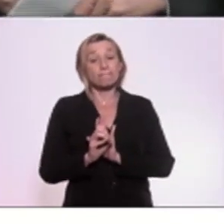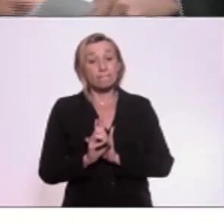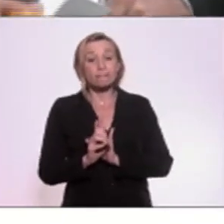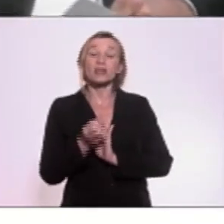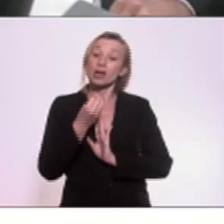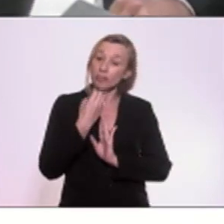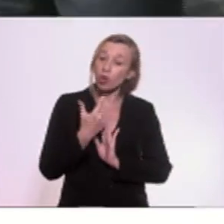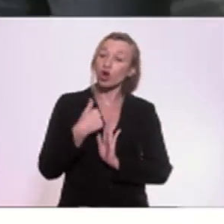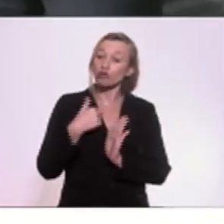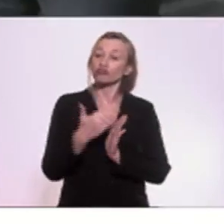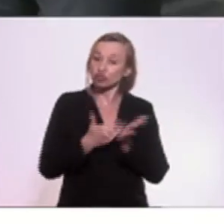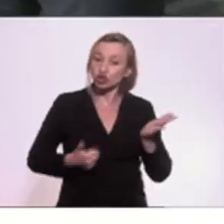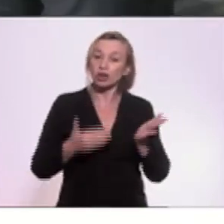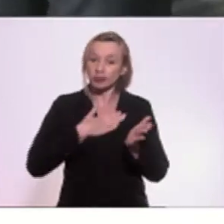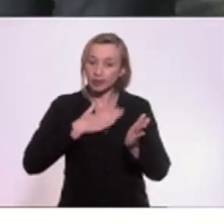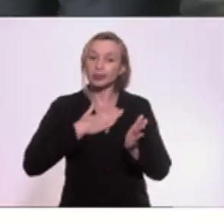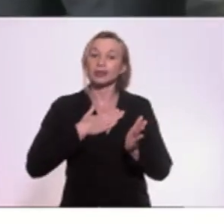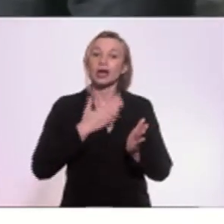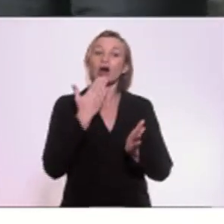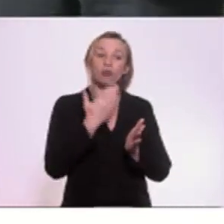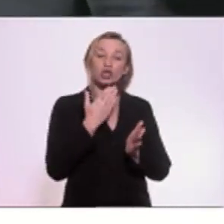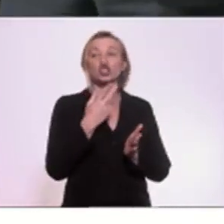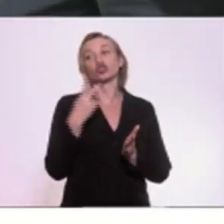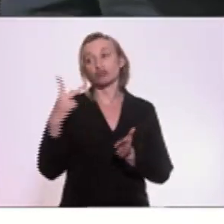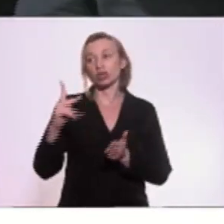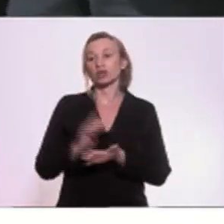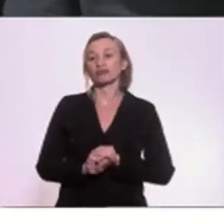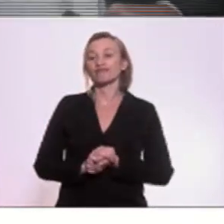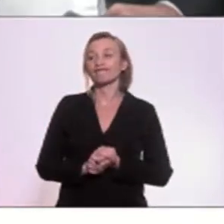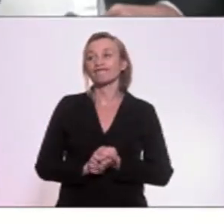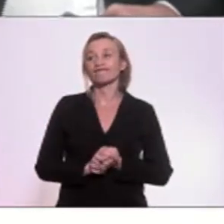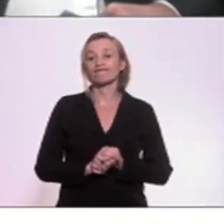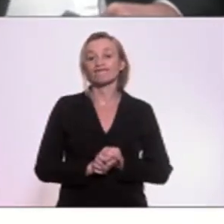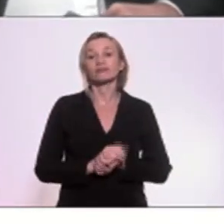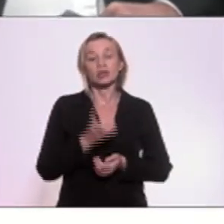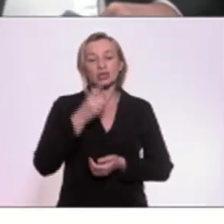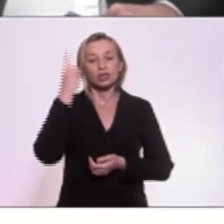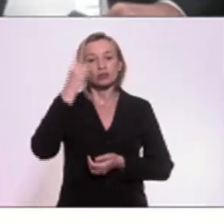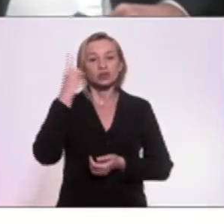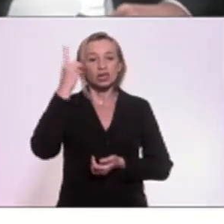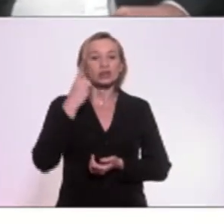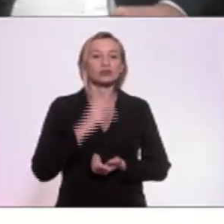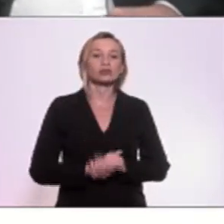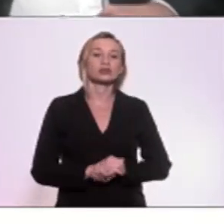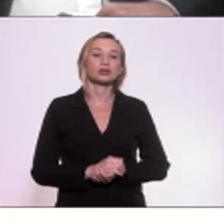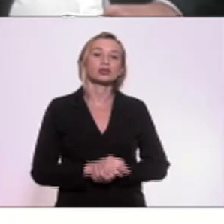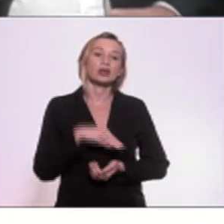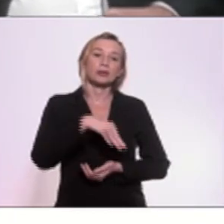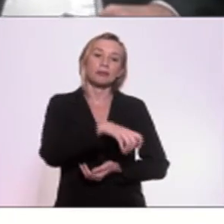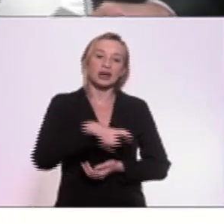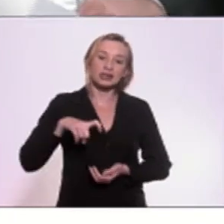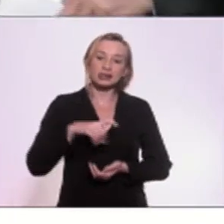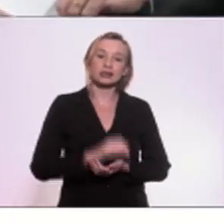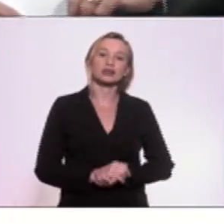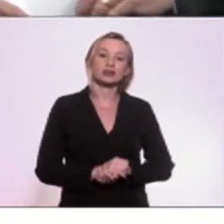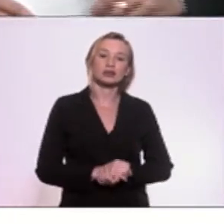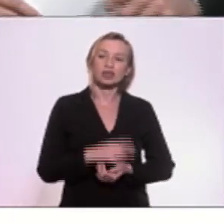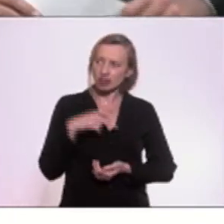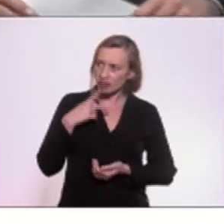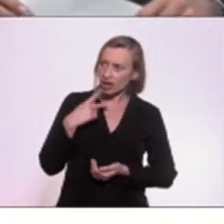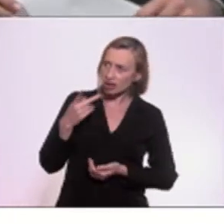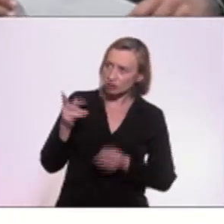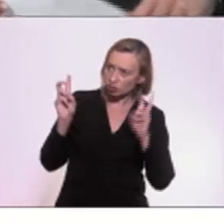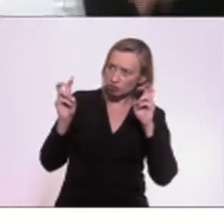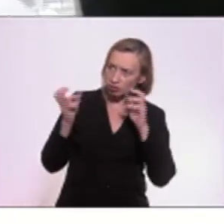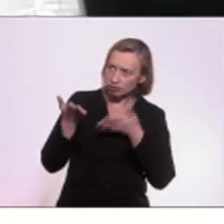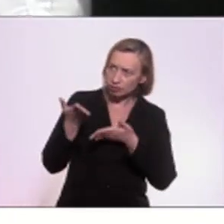Tá bom, eu vou retirar as emendas a pedido do doutor. Então estão retiradas. Deputado Max Lemos. Quer falar sobre o tema,